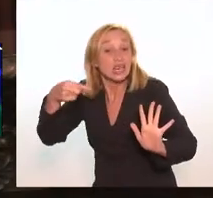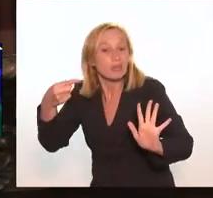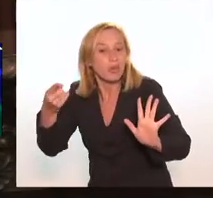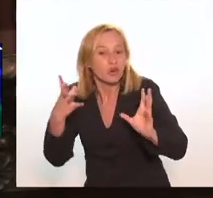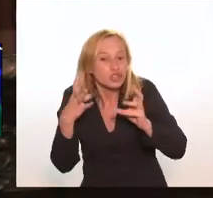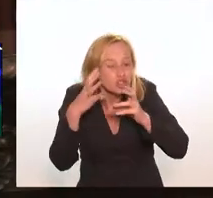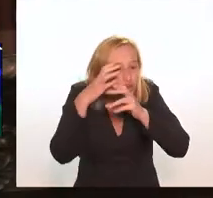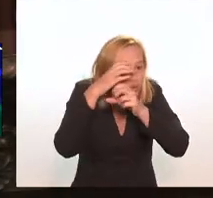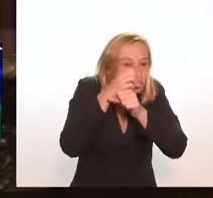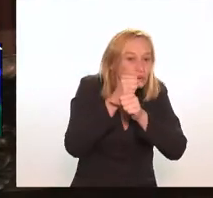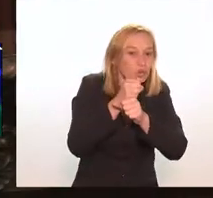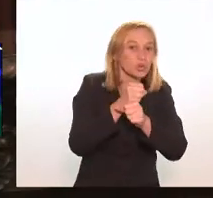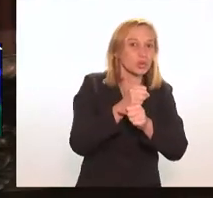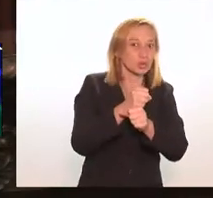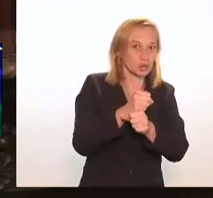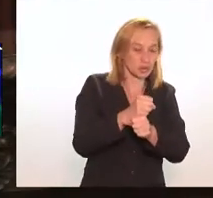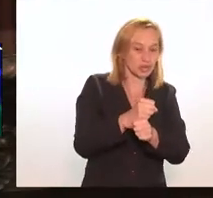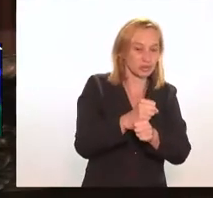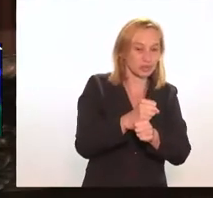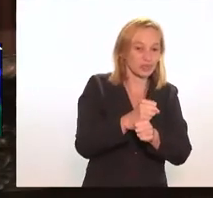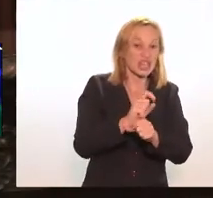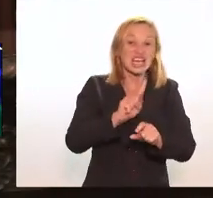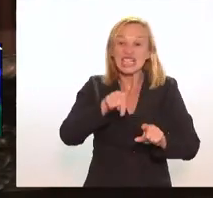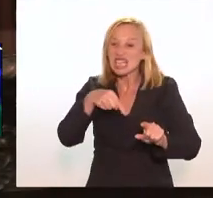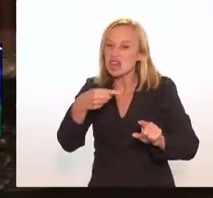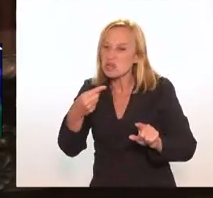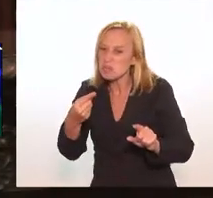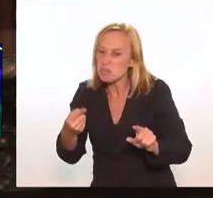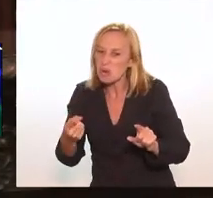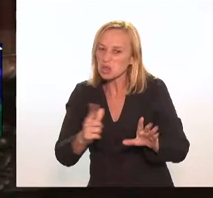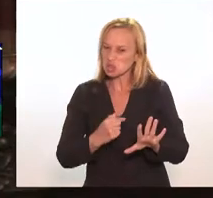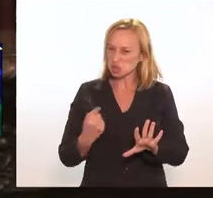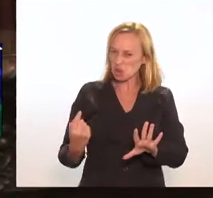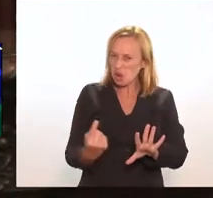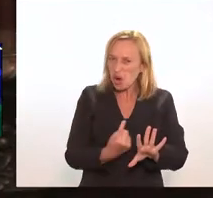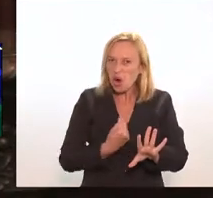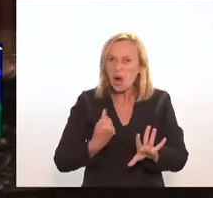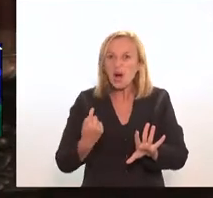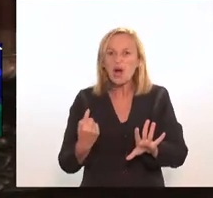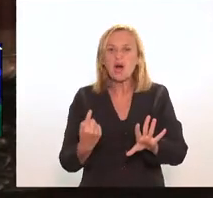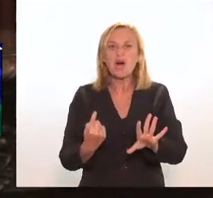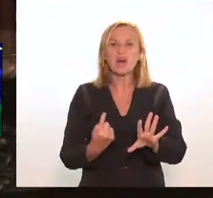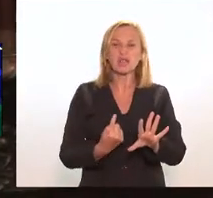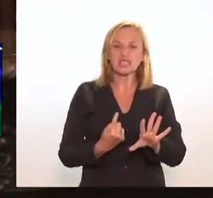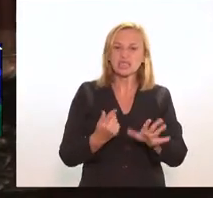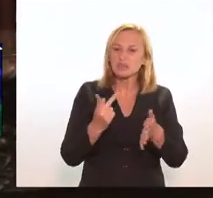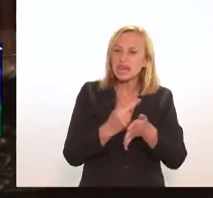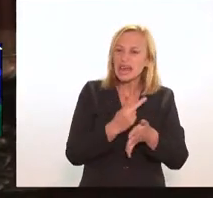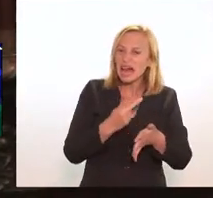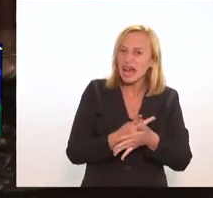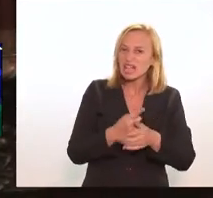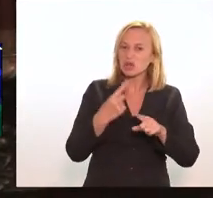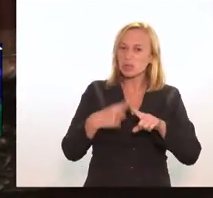concluir, por favor, deputado. E depois os obscurantistas somos nós que defendemos o que é correto.